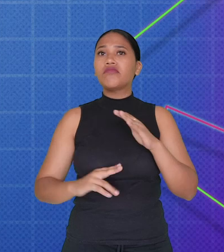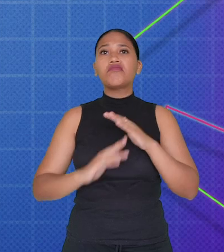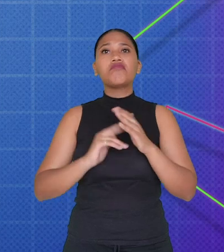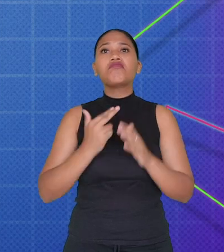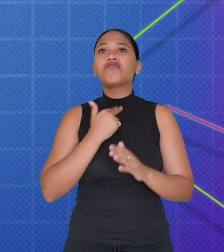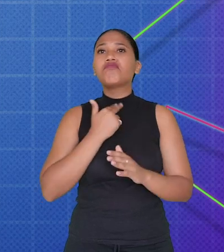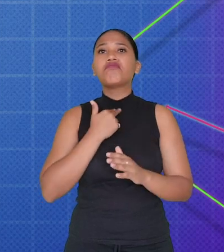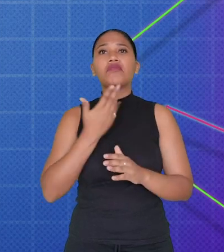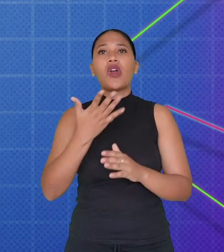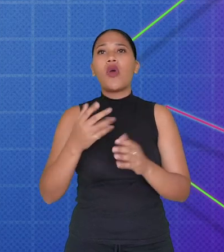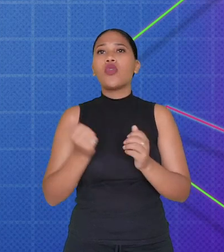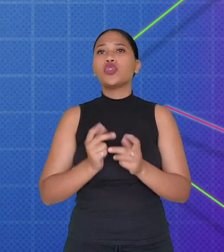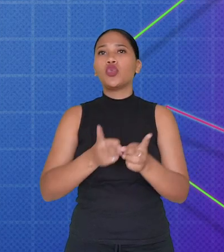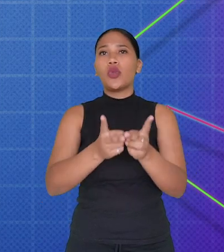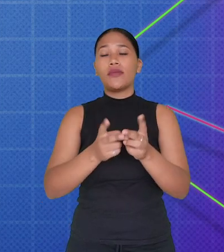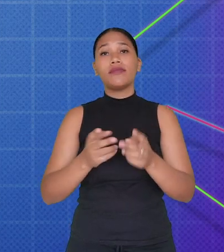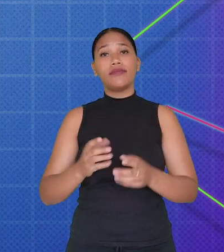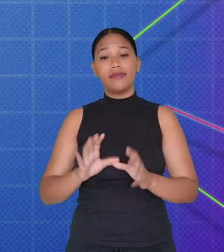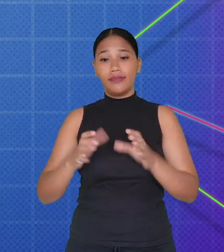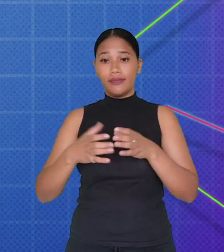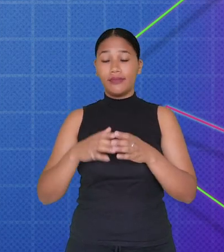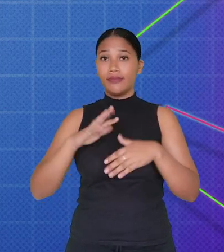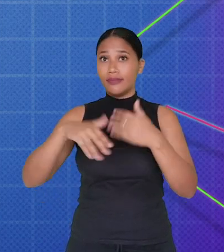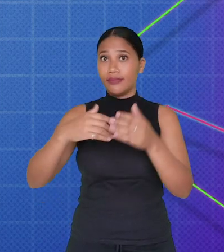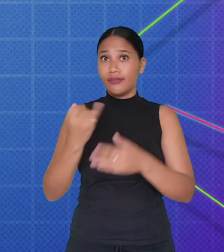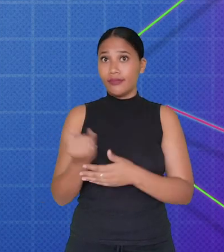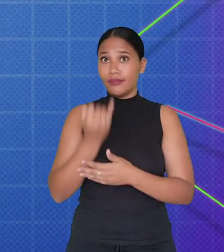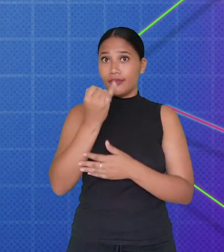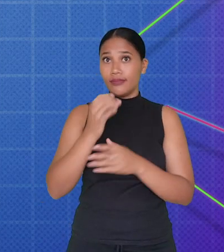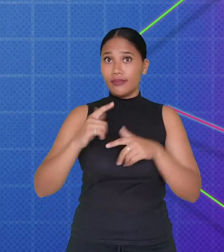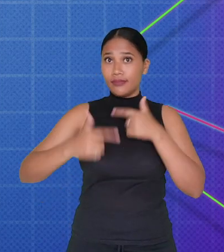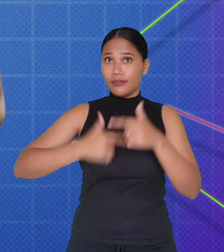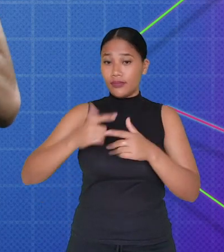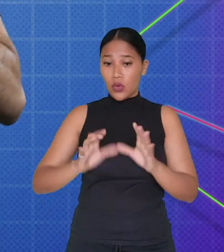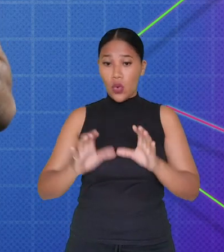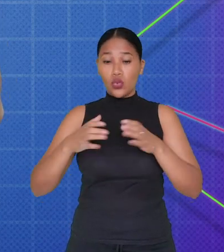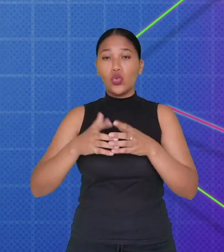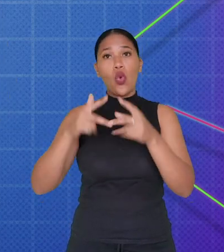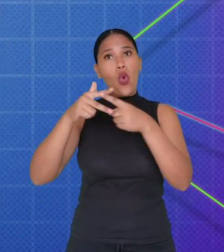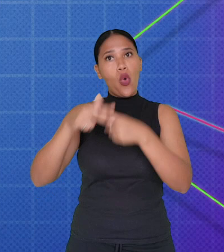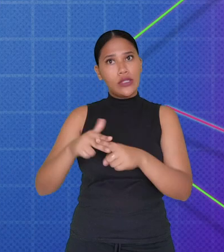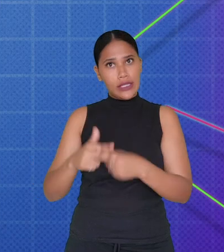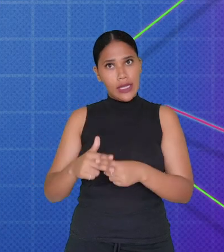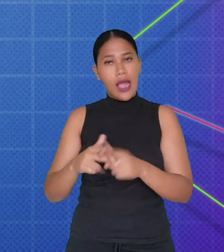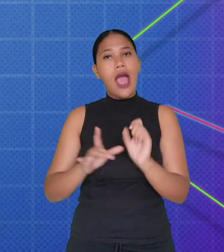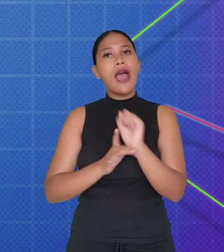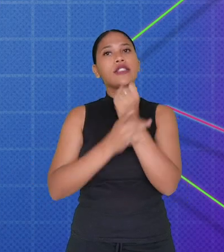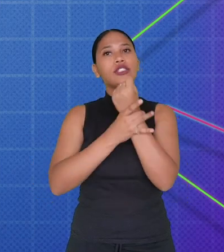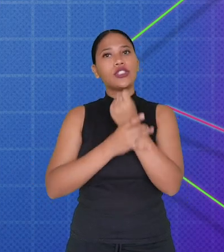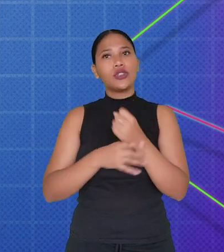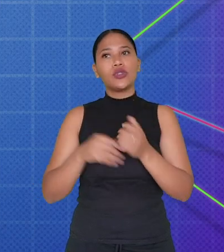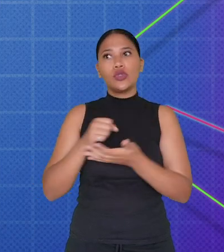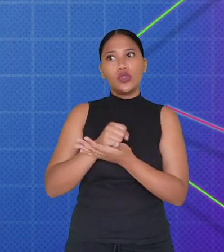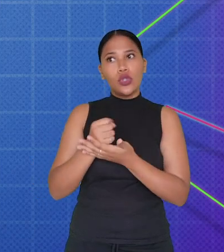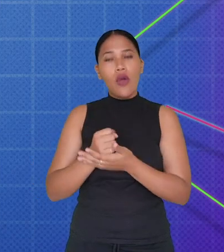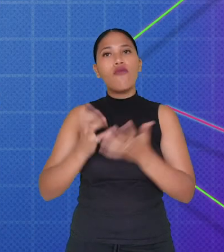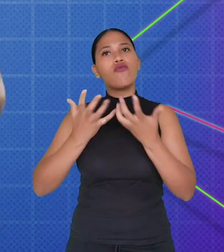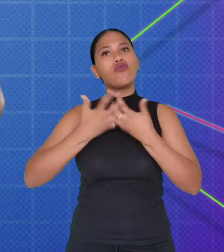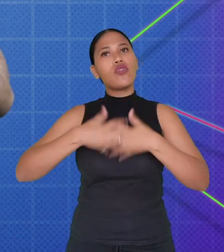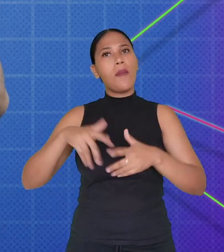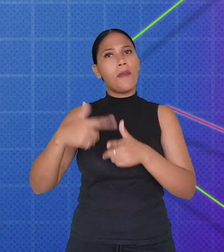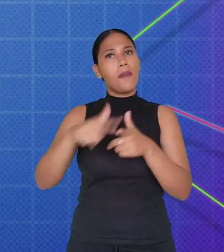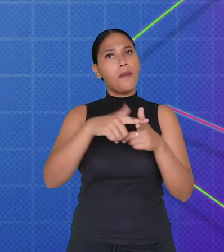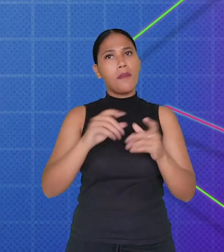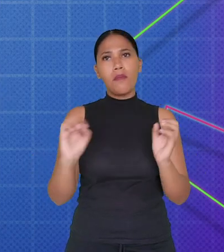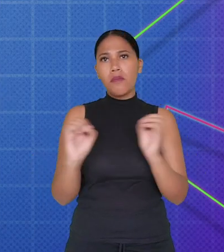jogadores de continuar no jogo é importante que a equipe de desenvolvimento trabalha em conjunto para corrigir esses erros garantindo que o jogo funcione